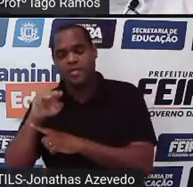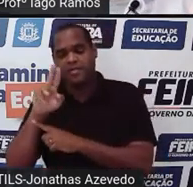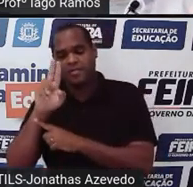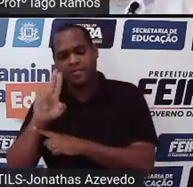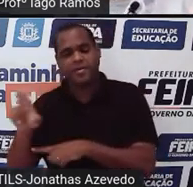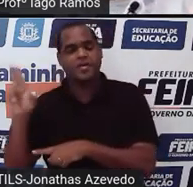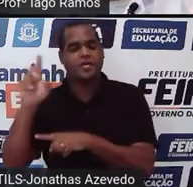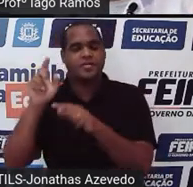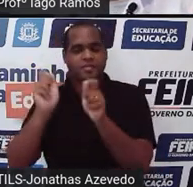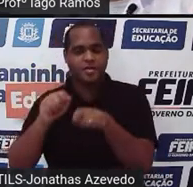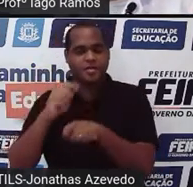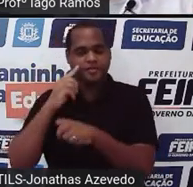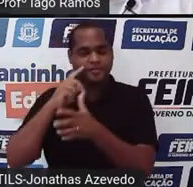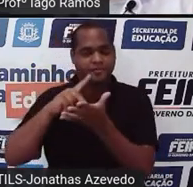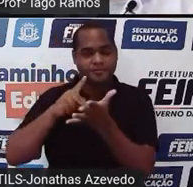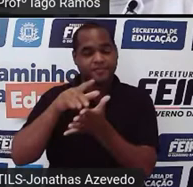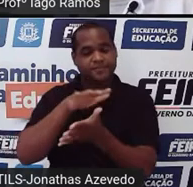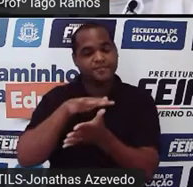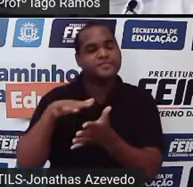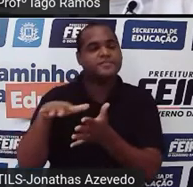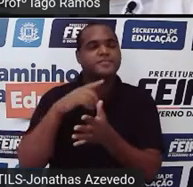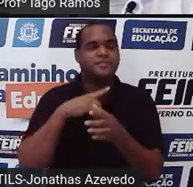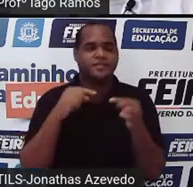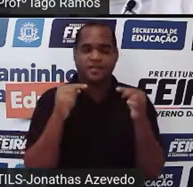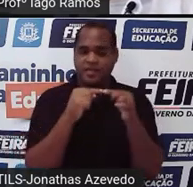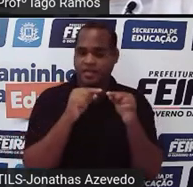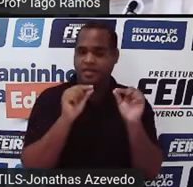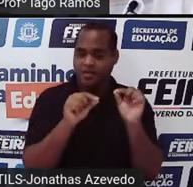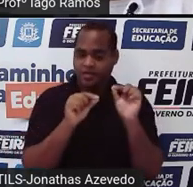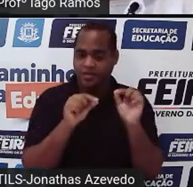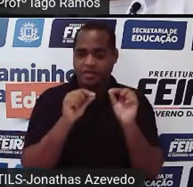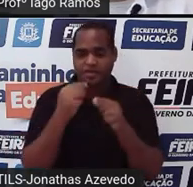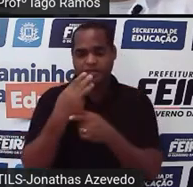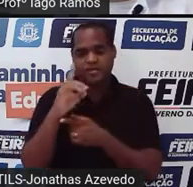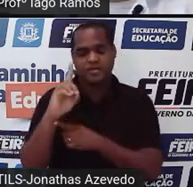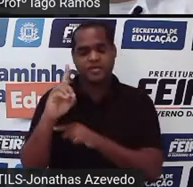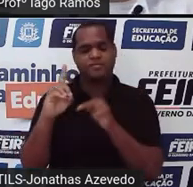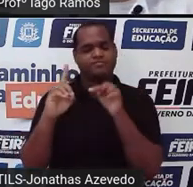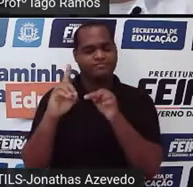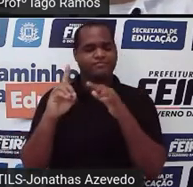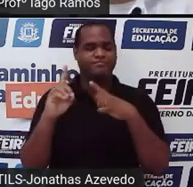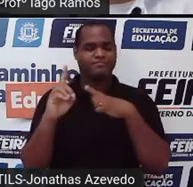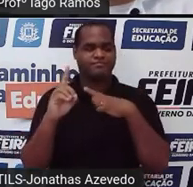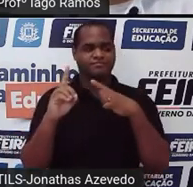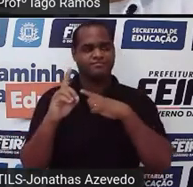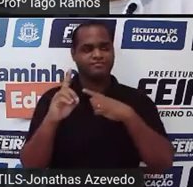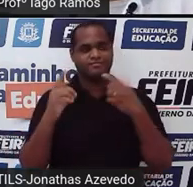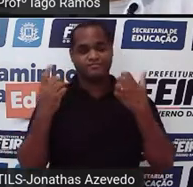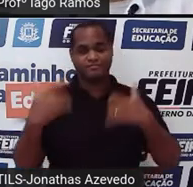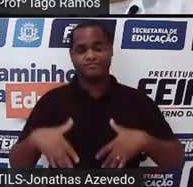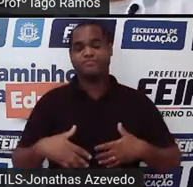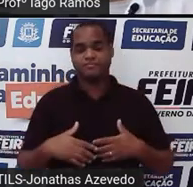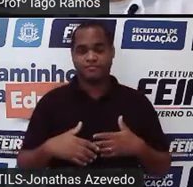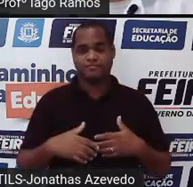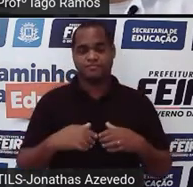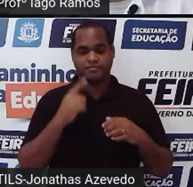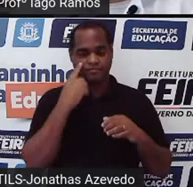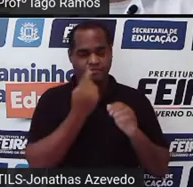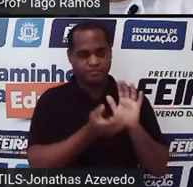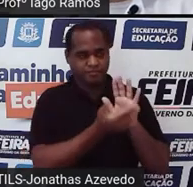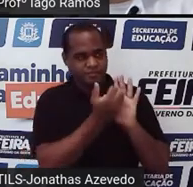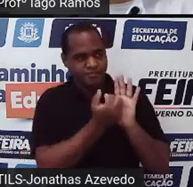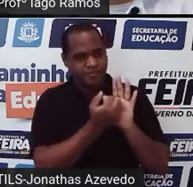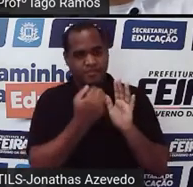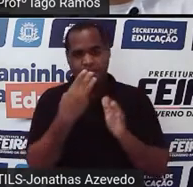usada para os sólidos geométricos que são figuras tridimensionais figuras